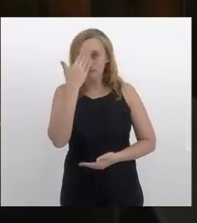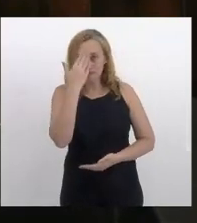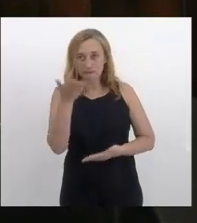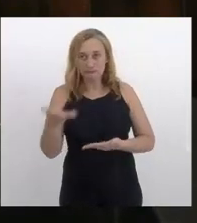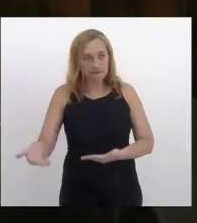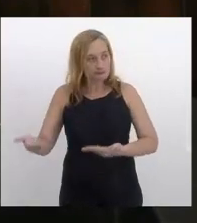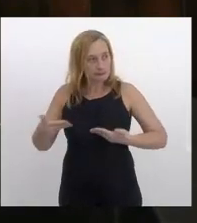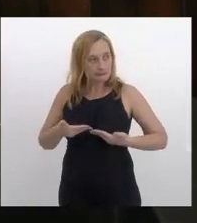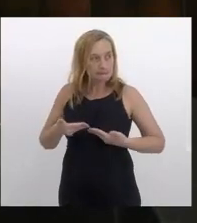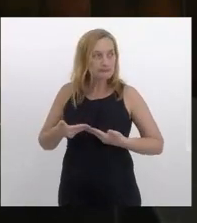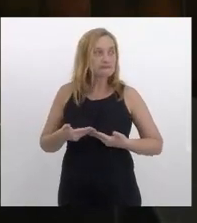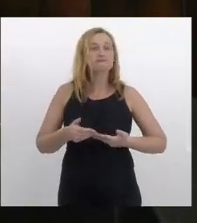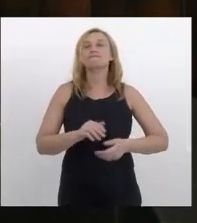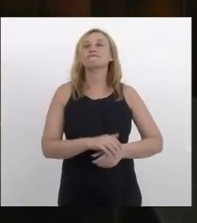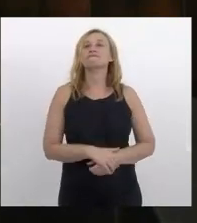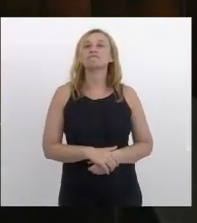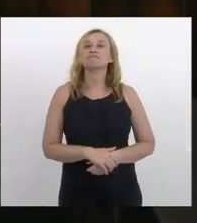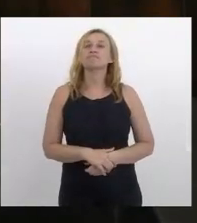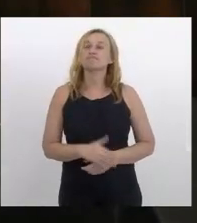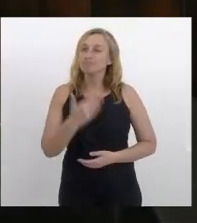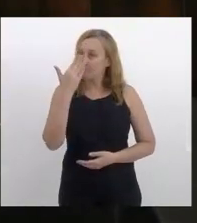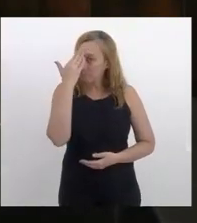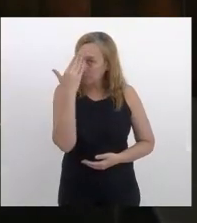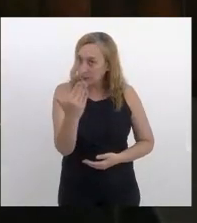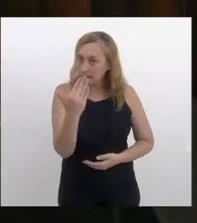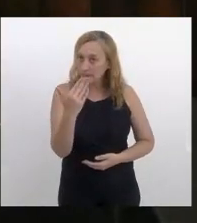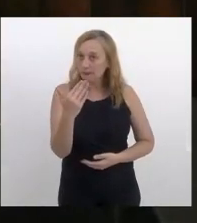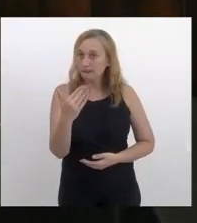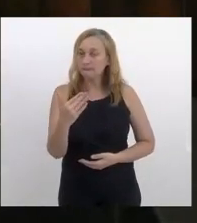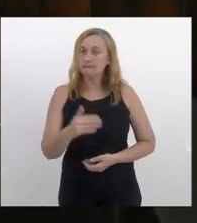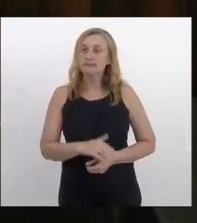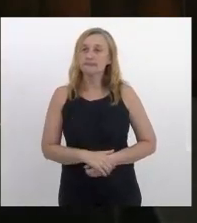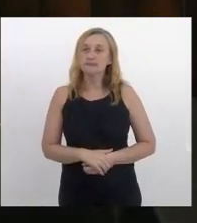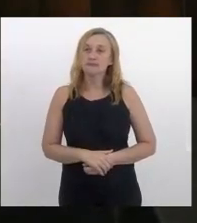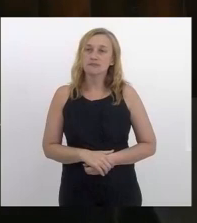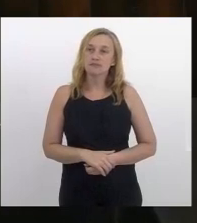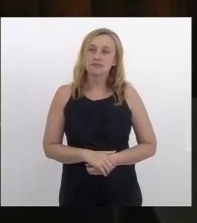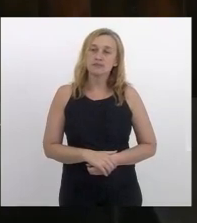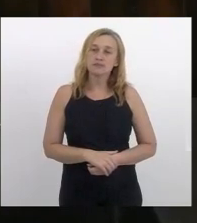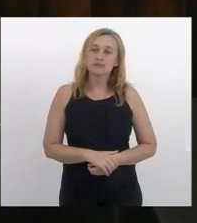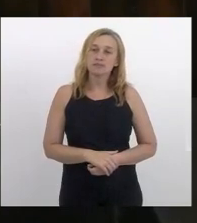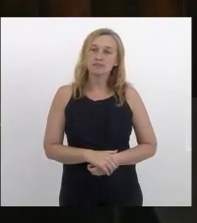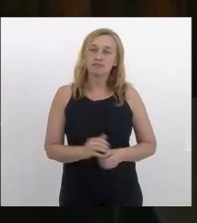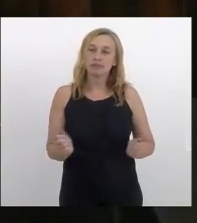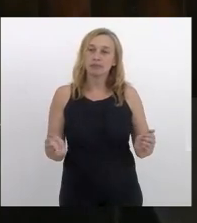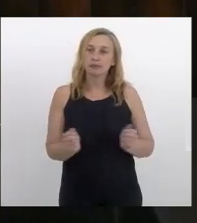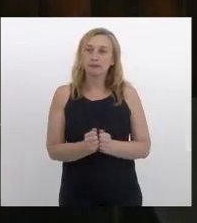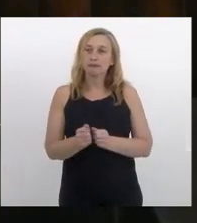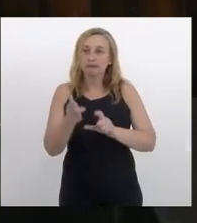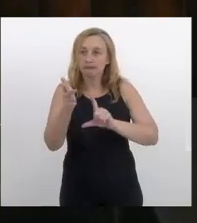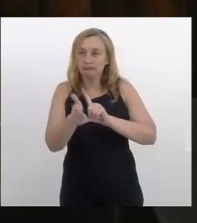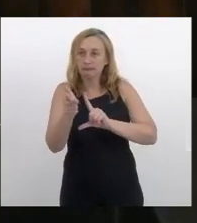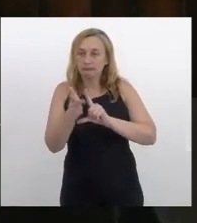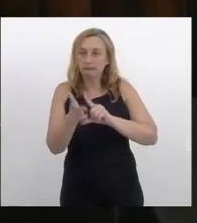pela Diálogo e Paz. Obrigado por me colocar na sua live apresentando.